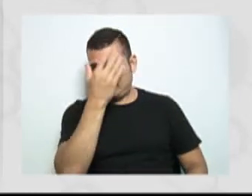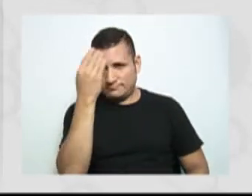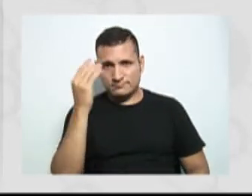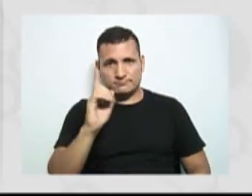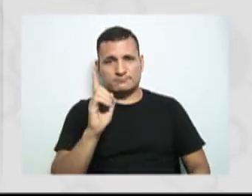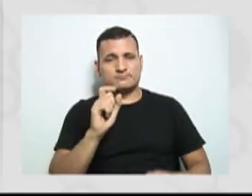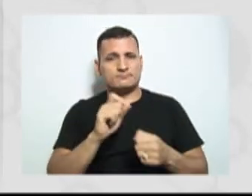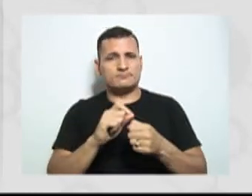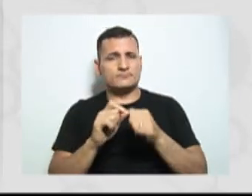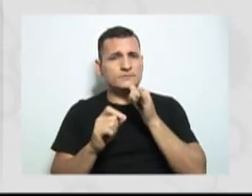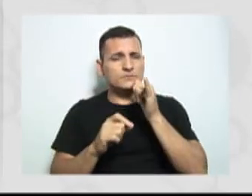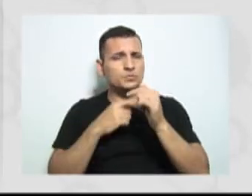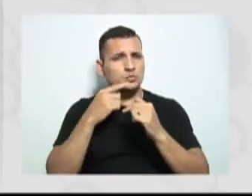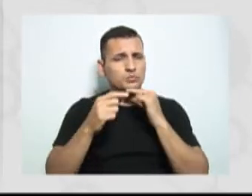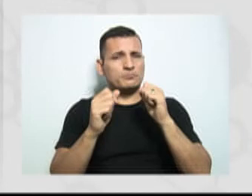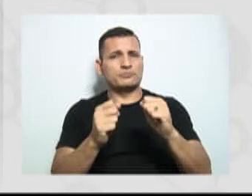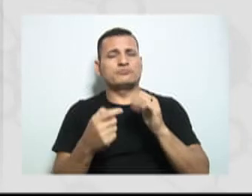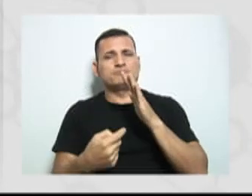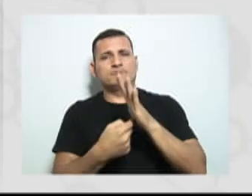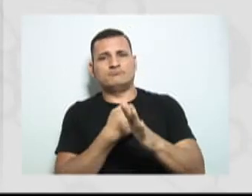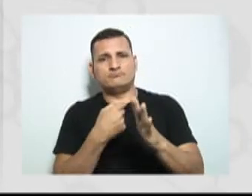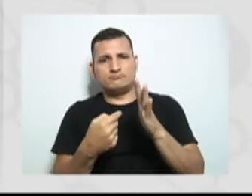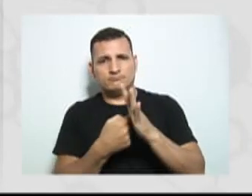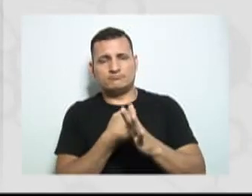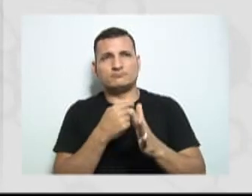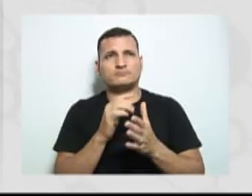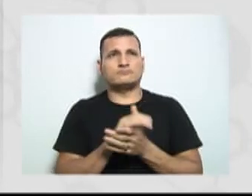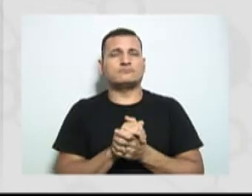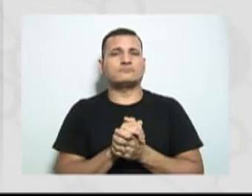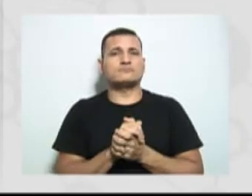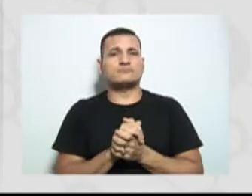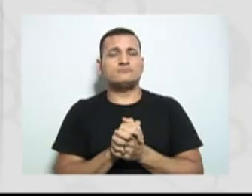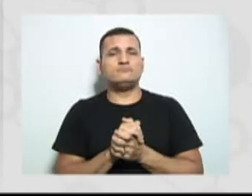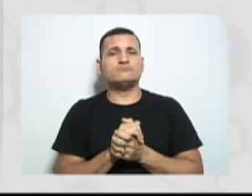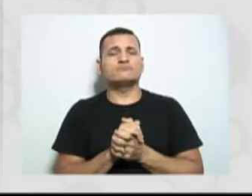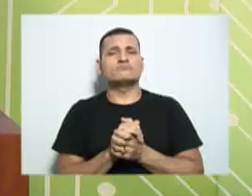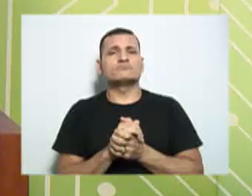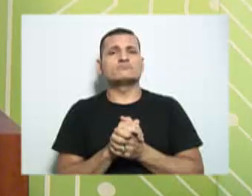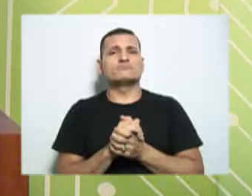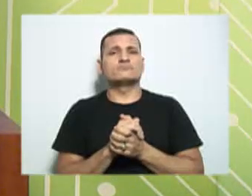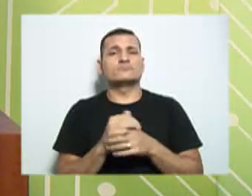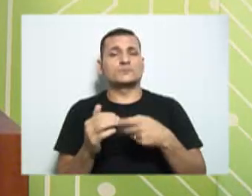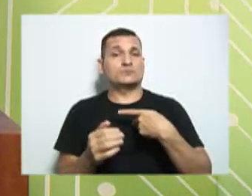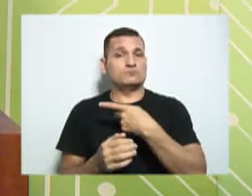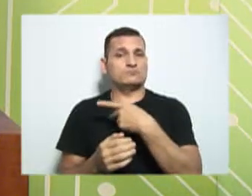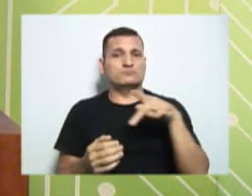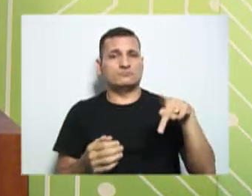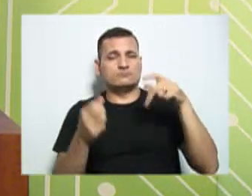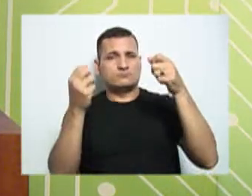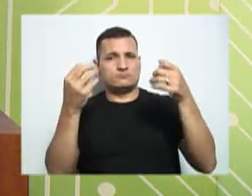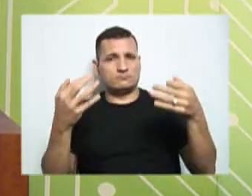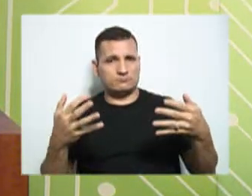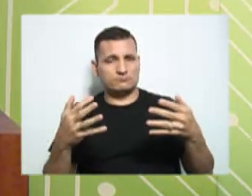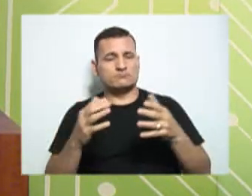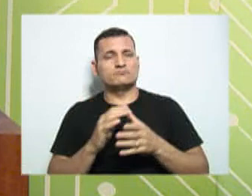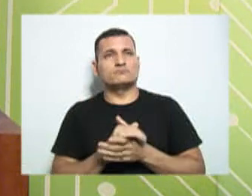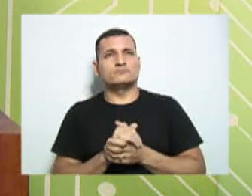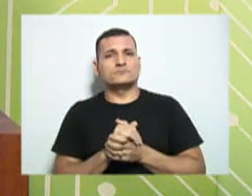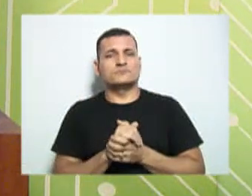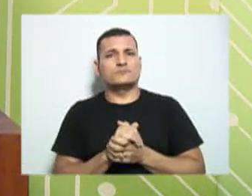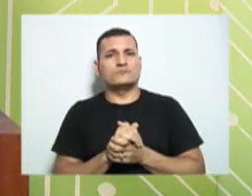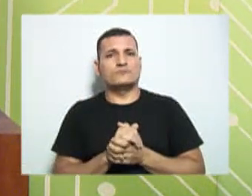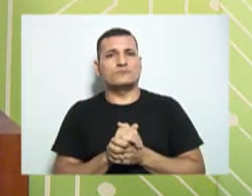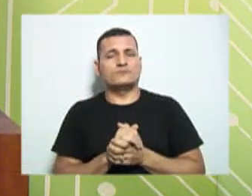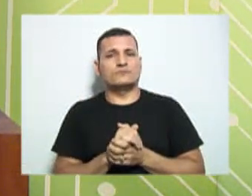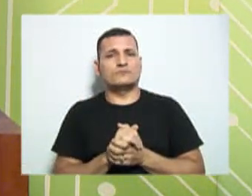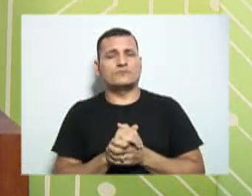fazer. Qualquer dúvida vocês podem mandar para que a gente venha a tirar as dúvidas de vocês. Vou passar agora para a professora